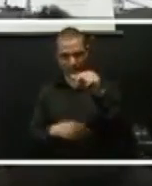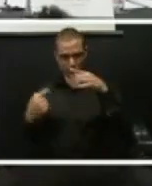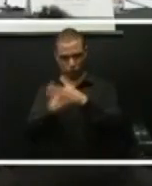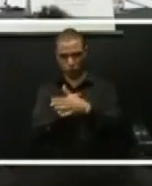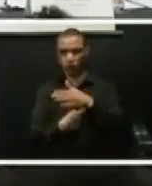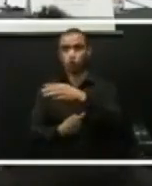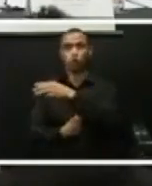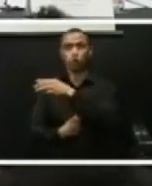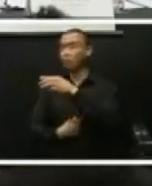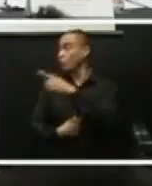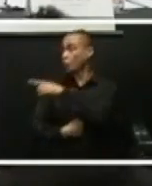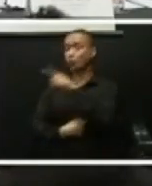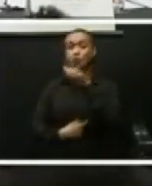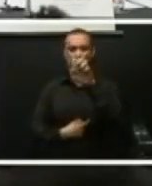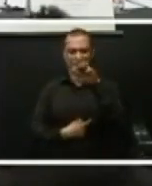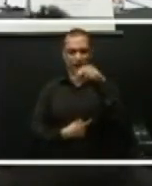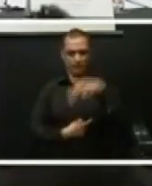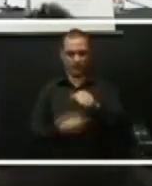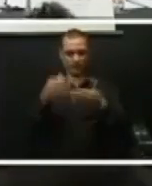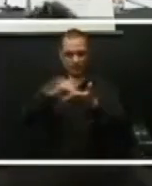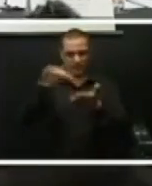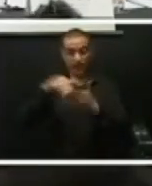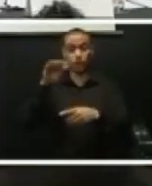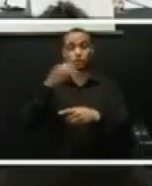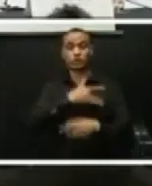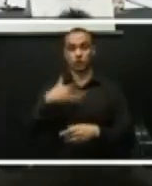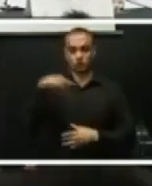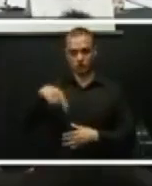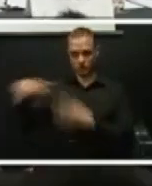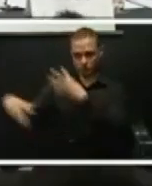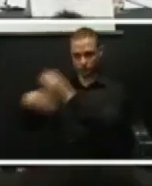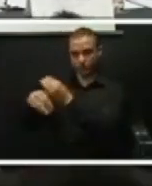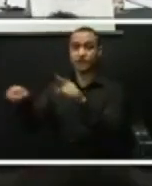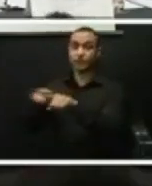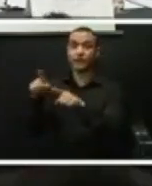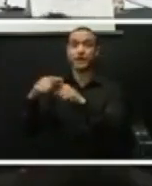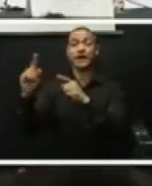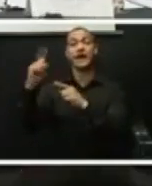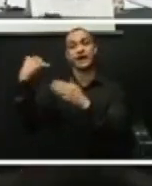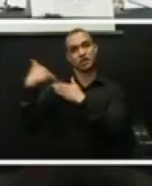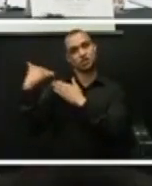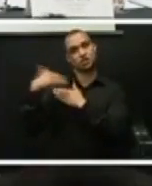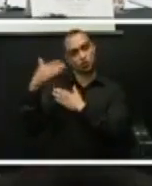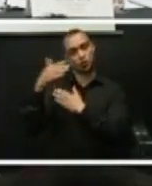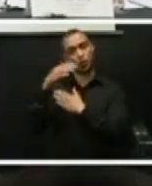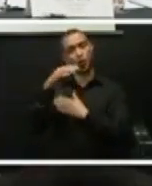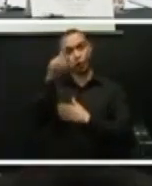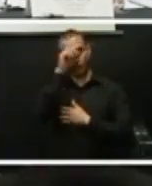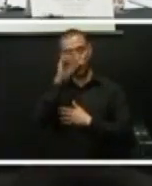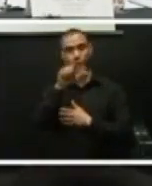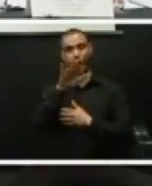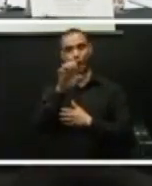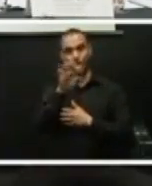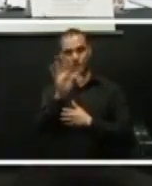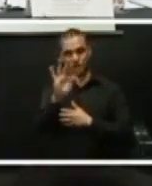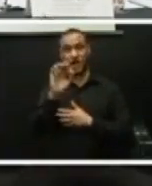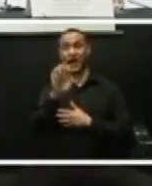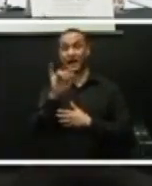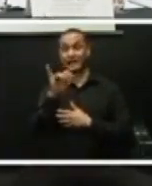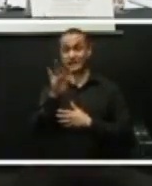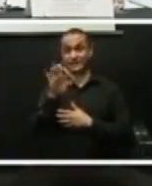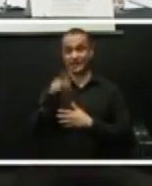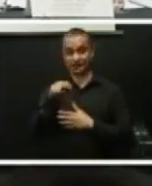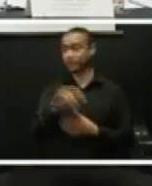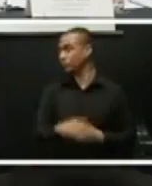61 anos moradores de são paulo e que voltou recentemente de uma viagem à itália ele segue isolado em casa e